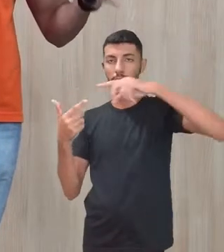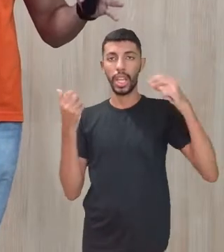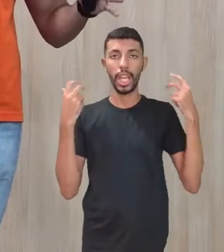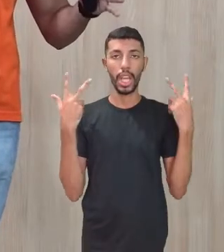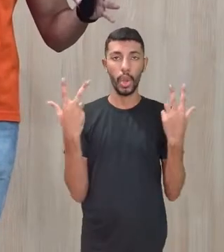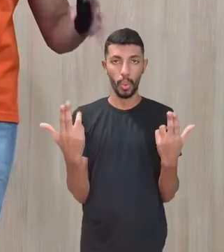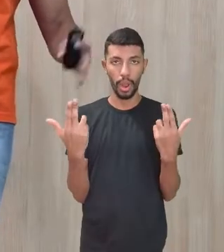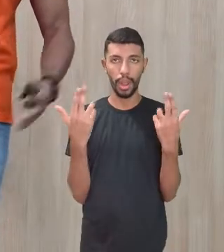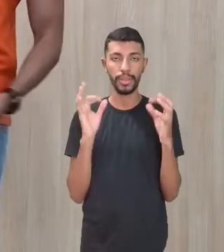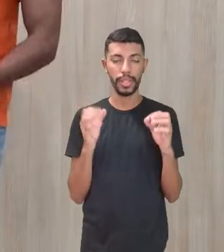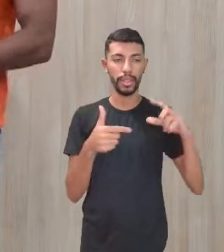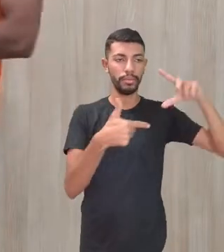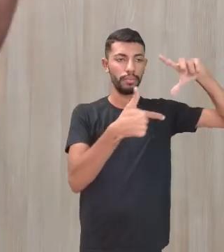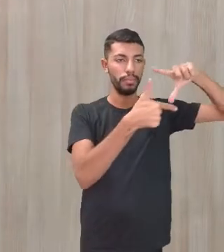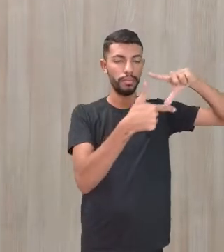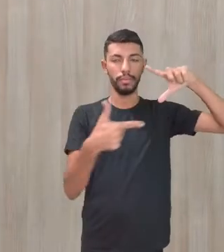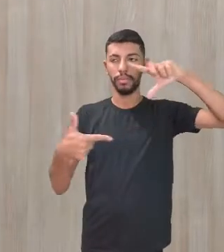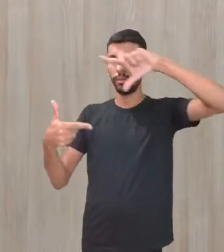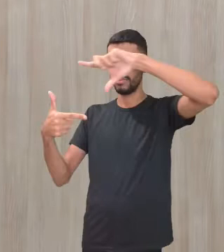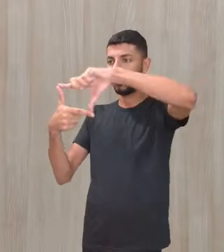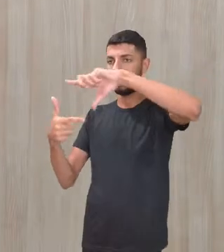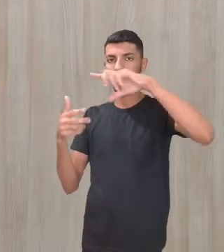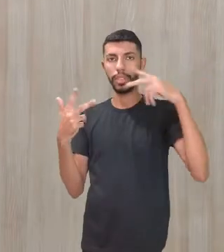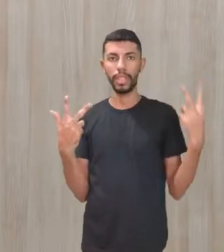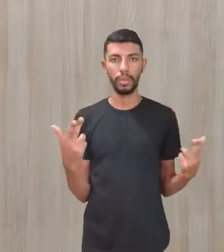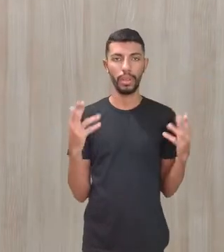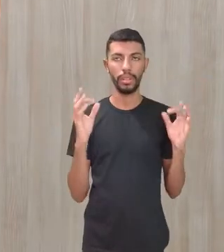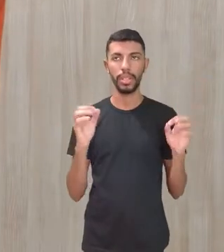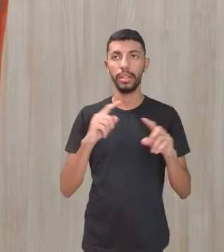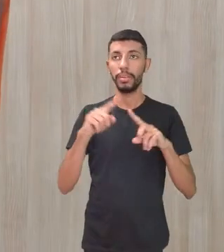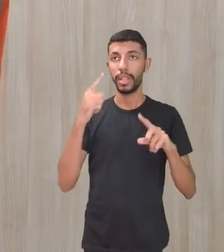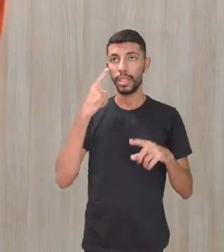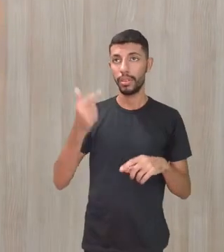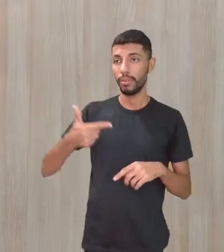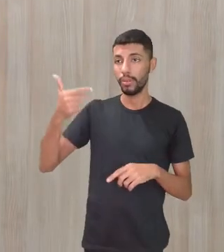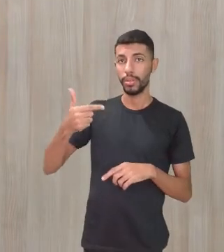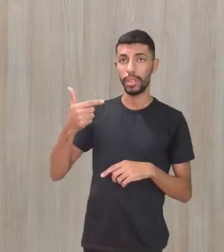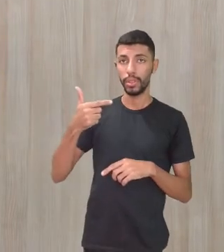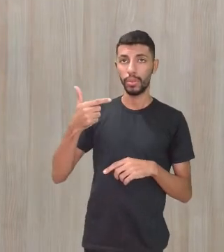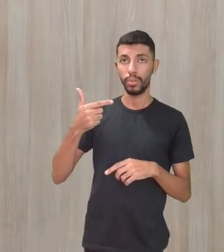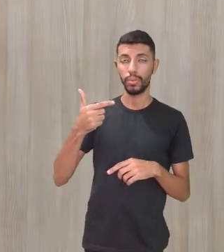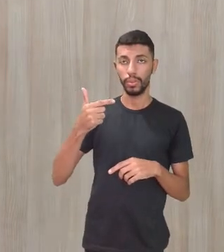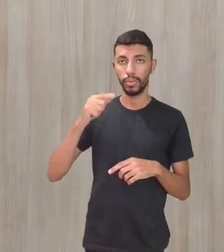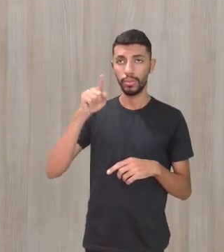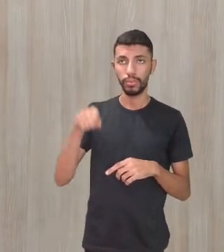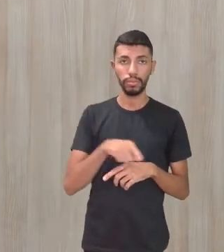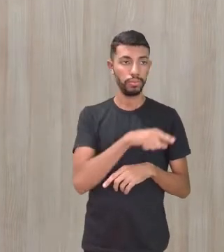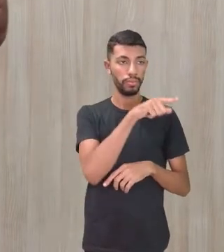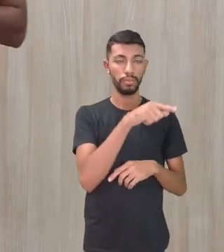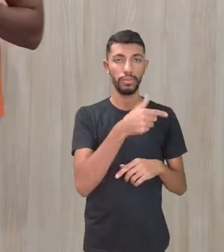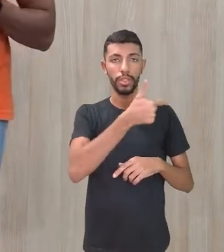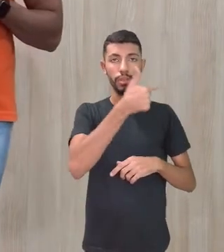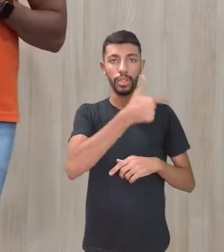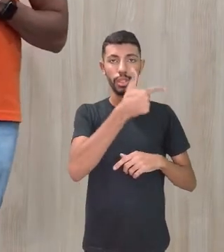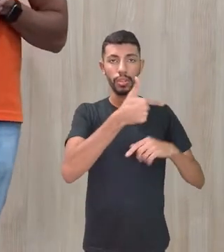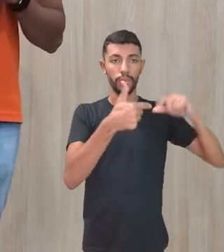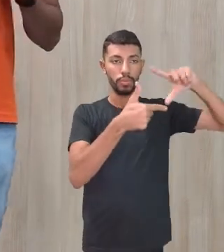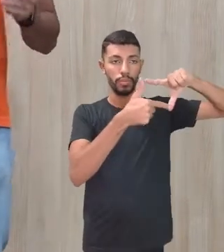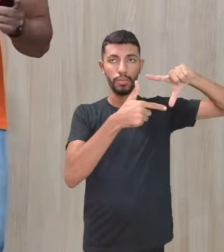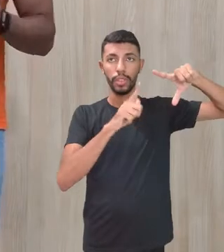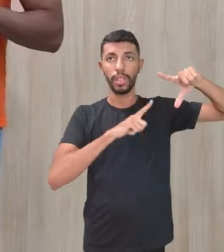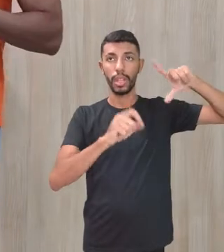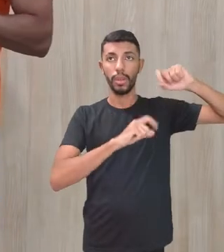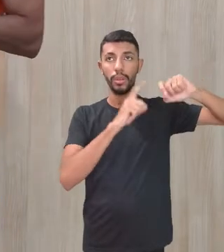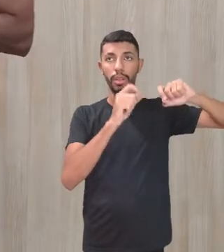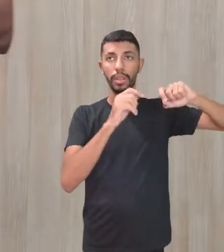exatamente iguais, tá? Sendo que no segundo retângulo, eu passei um traço aí na horizontal.